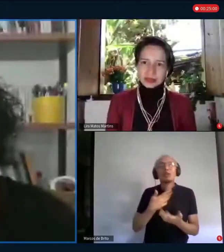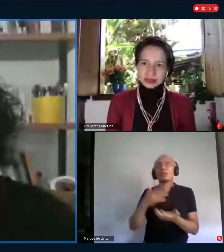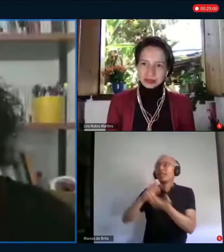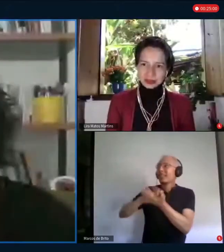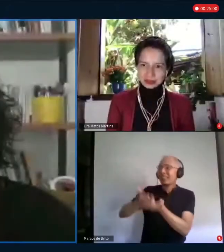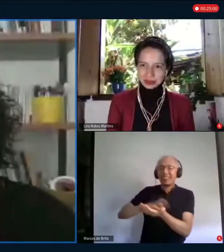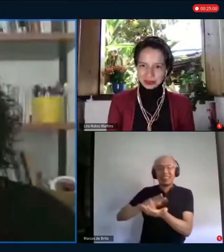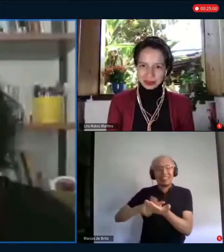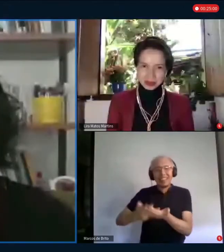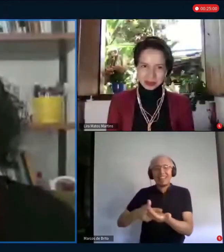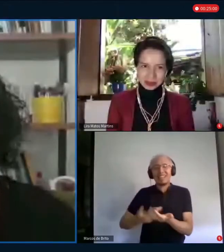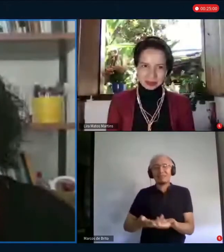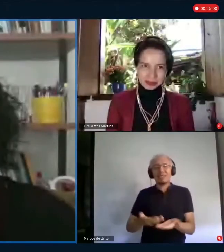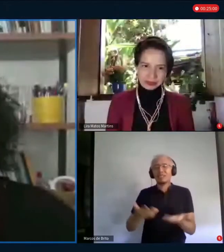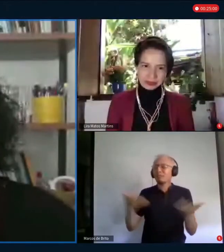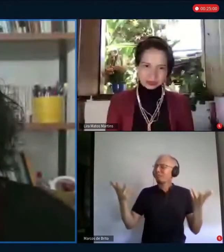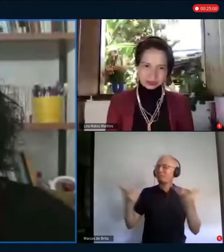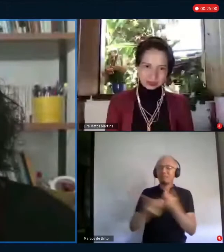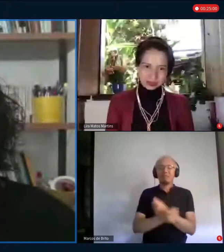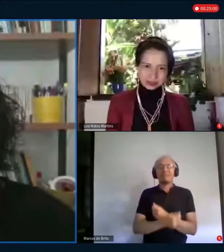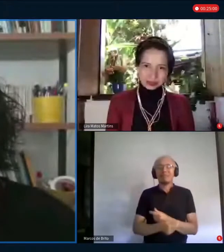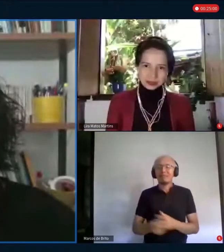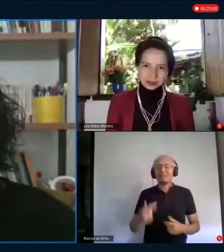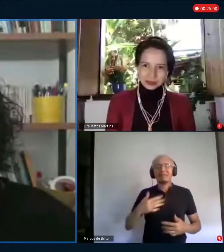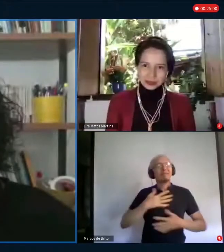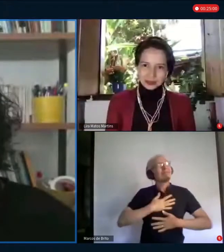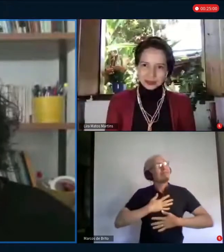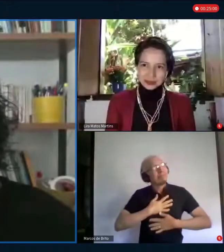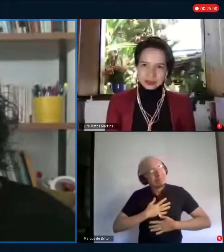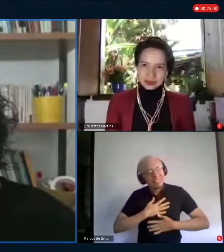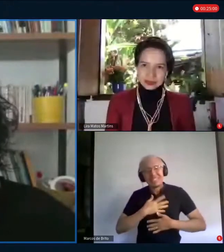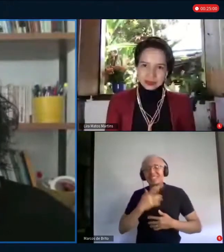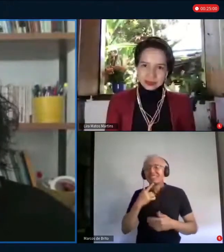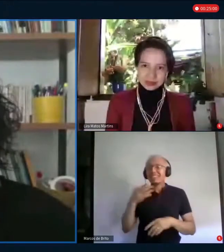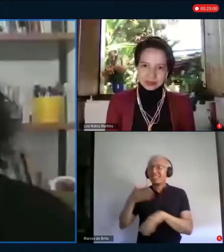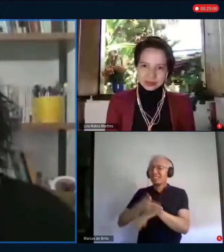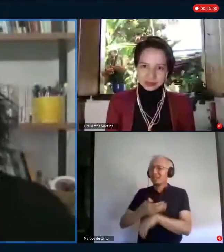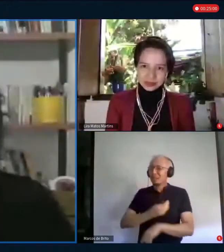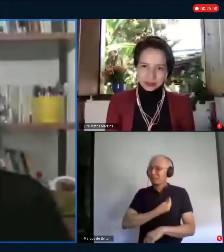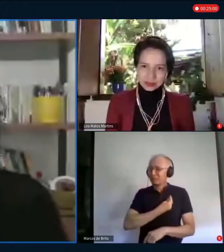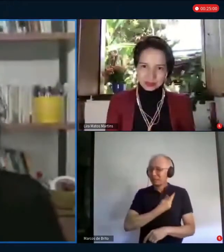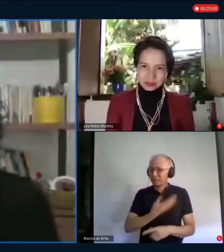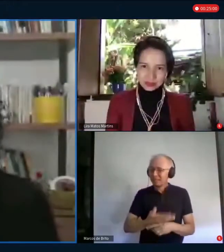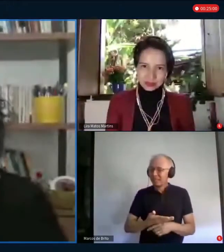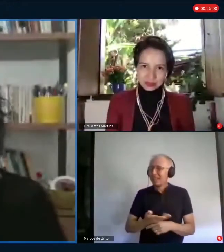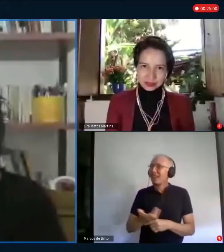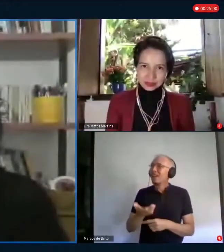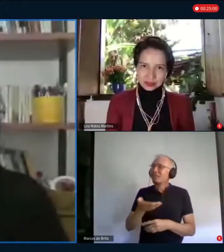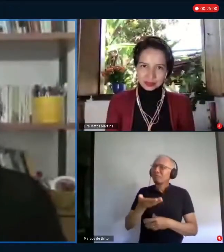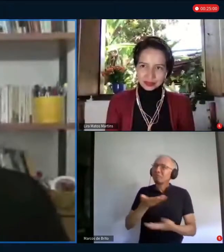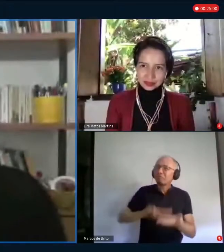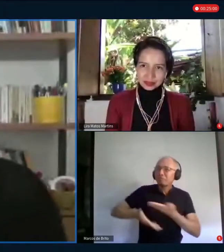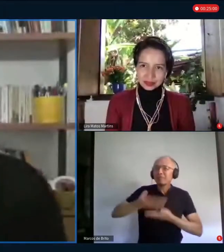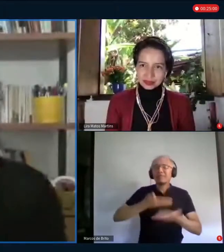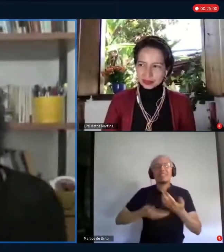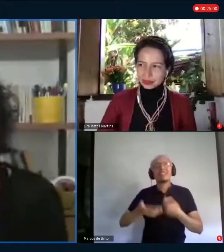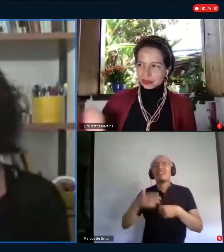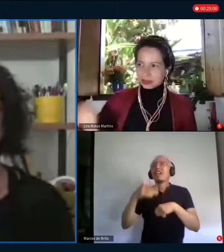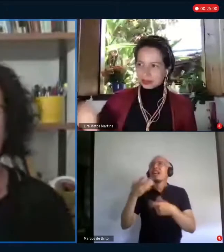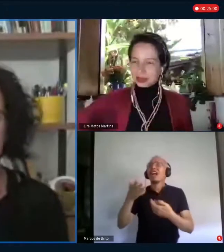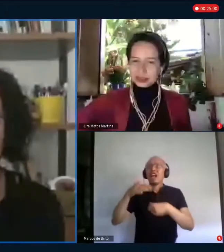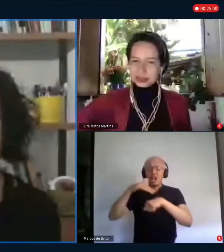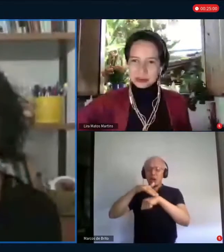internos maravilhosos. É um prazer enorme estar aqui conversando com vocês. Eu falo conversando